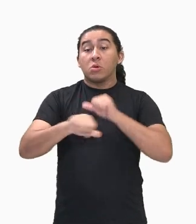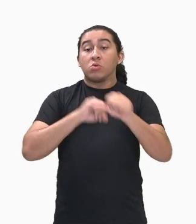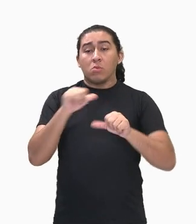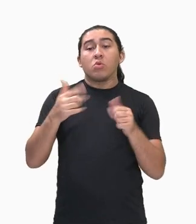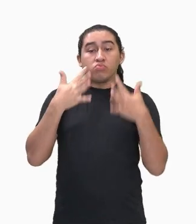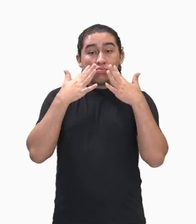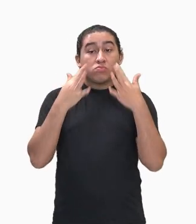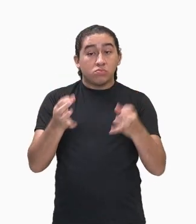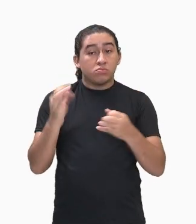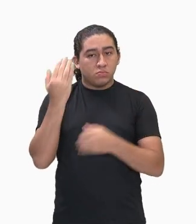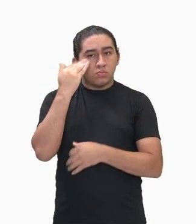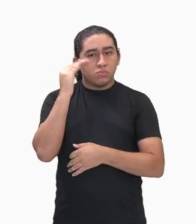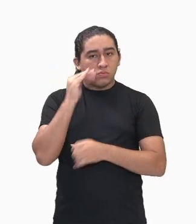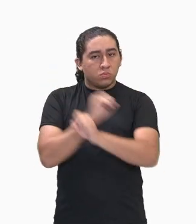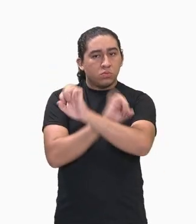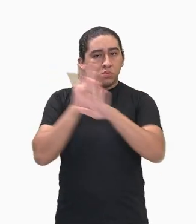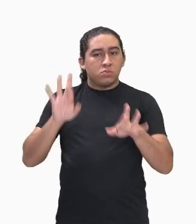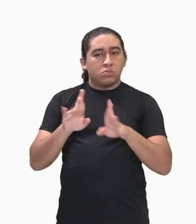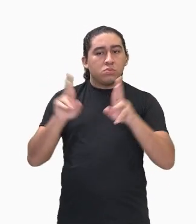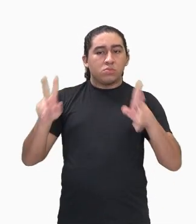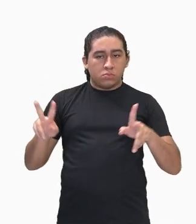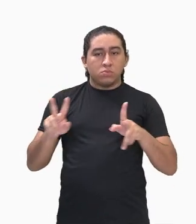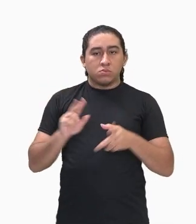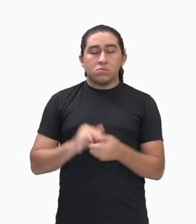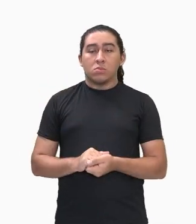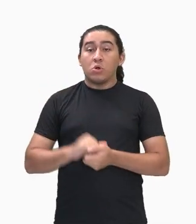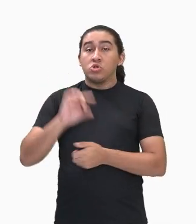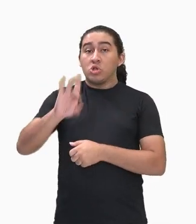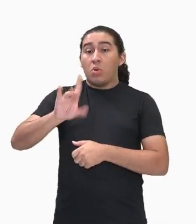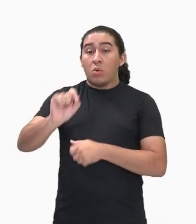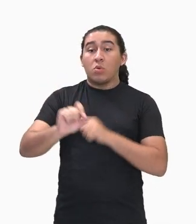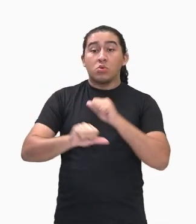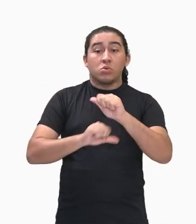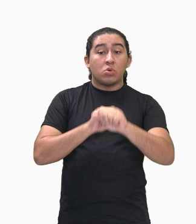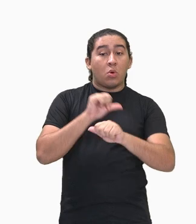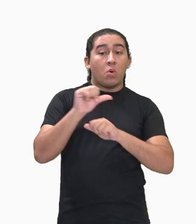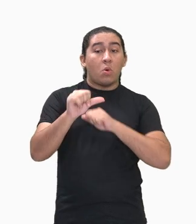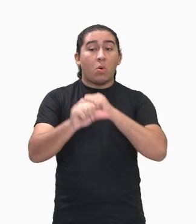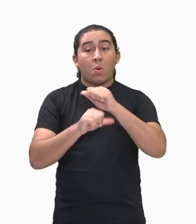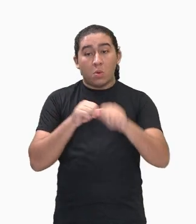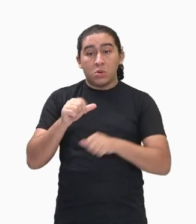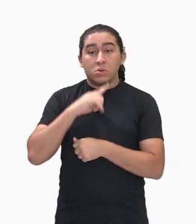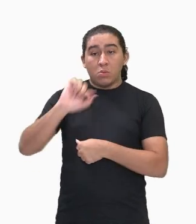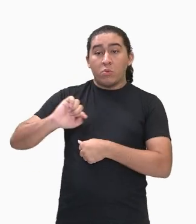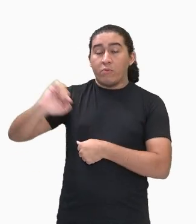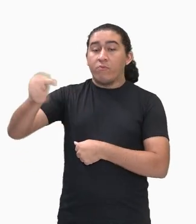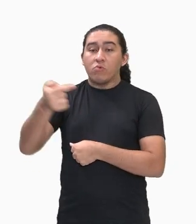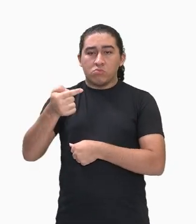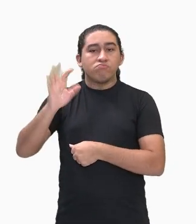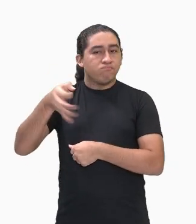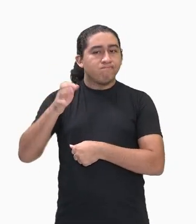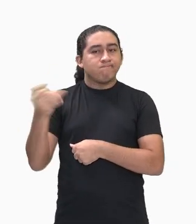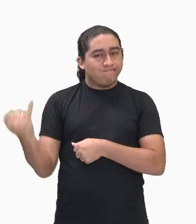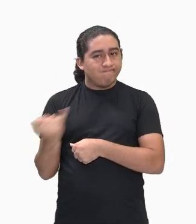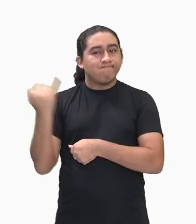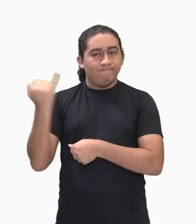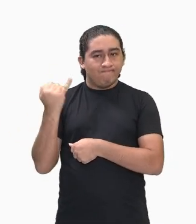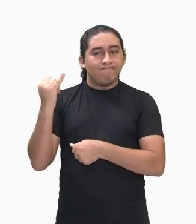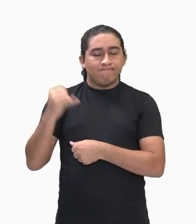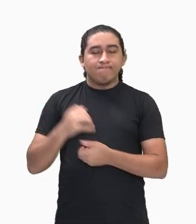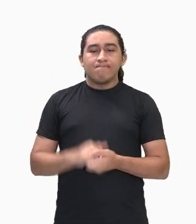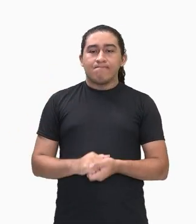para compreender a diferença só na troca de uma vírgula, gente? Como ela é